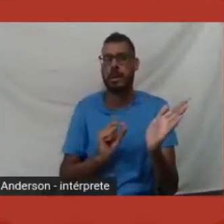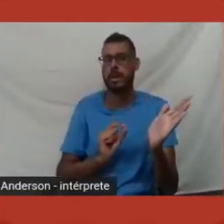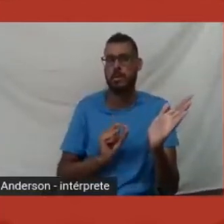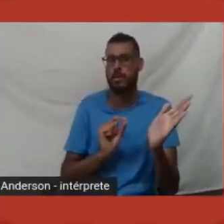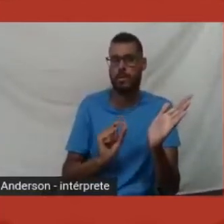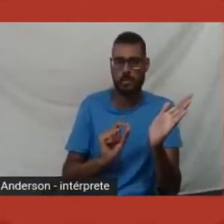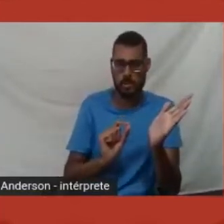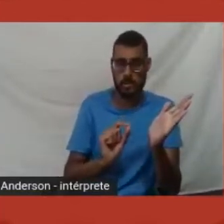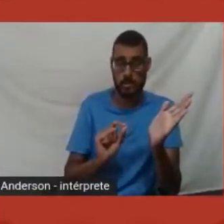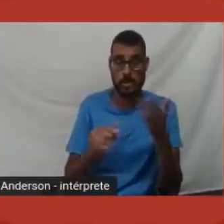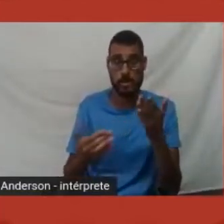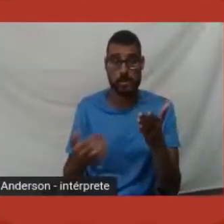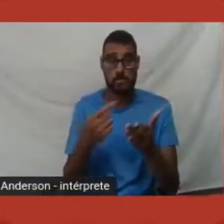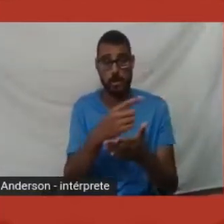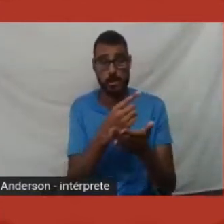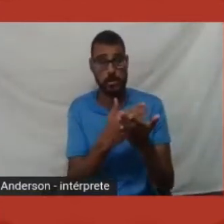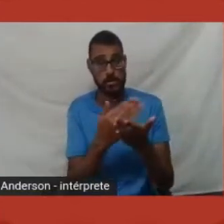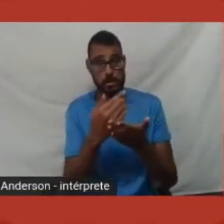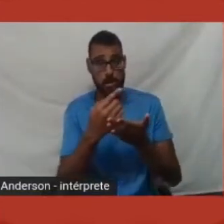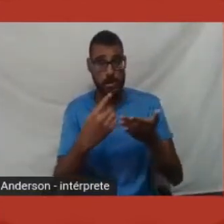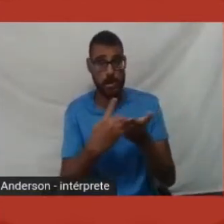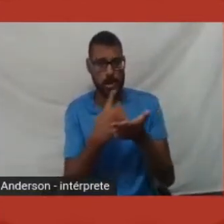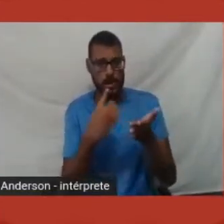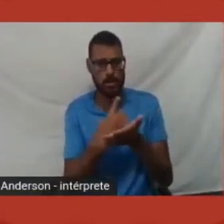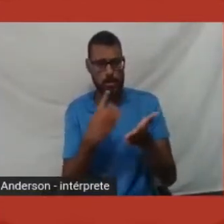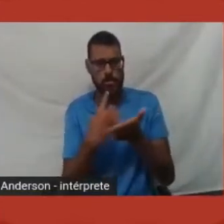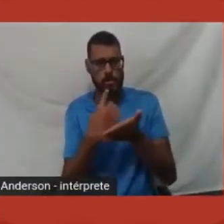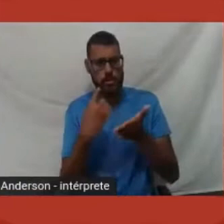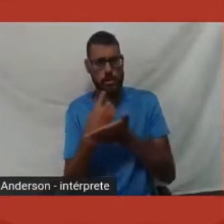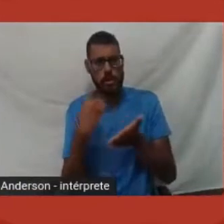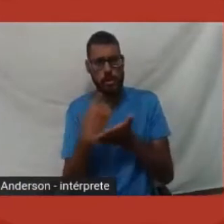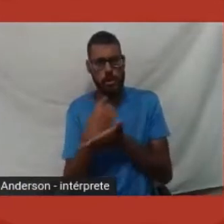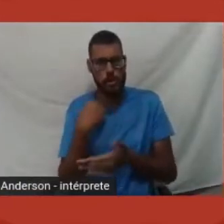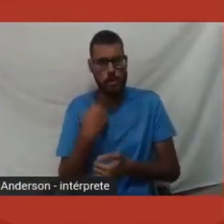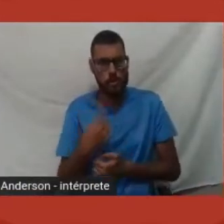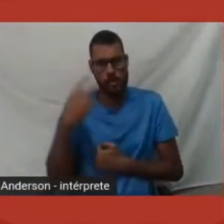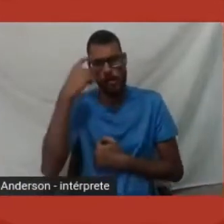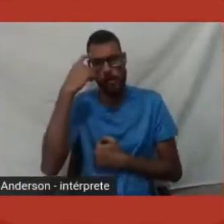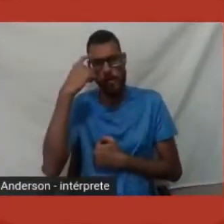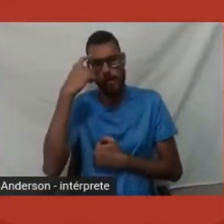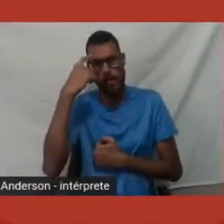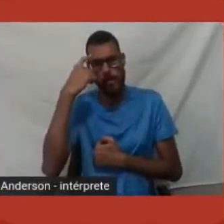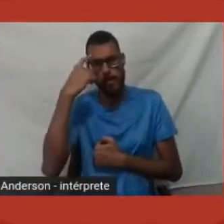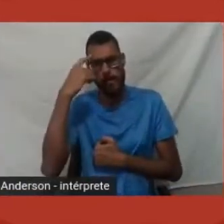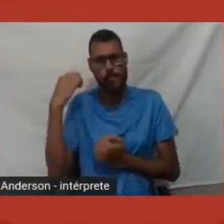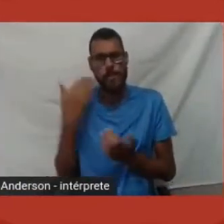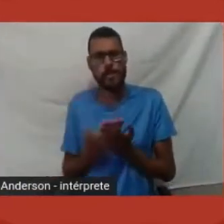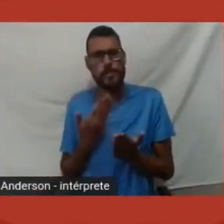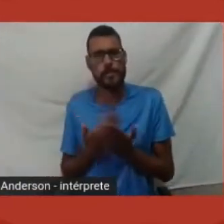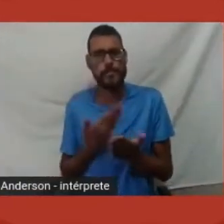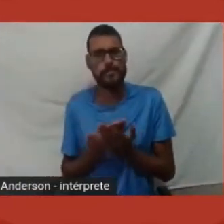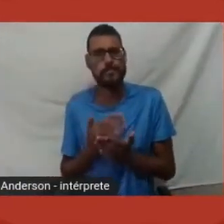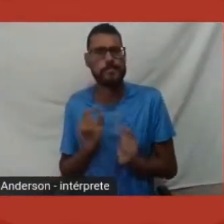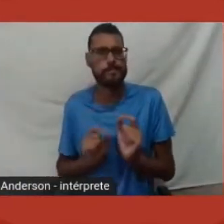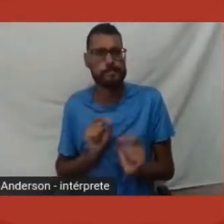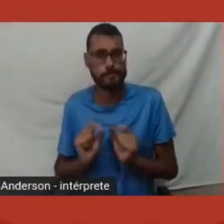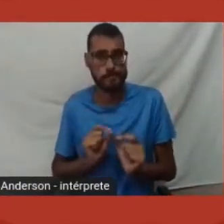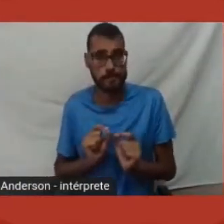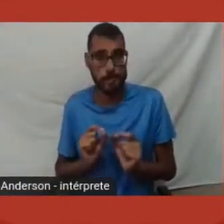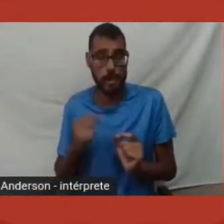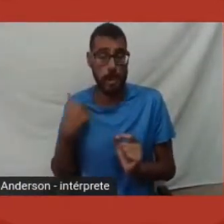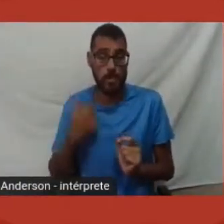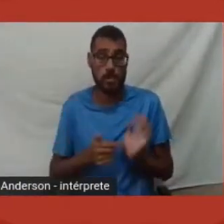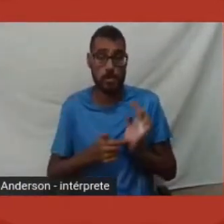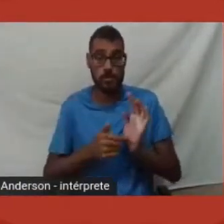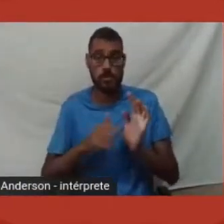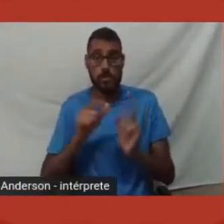os questionamentos, para a segunda etapa, que seria, né, o que, que a gente tem que estudar. Como ele destacou, esse